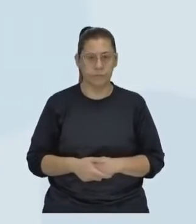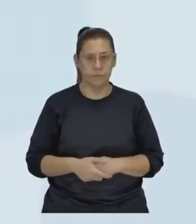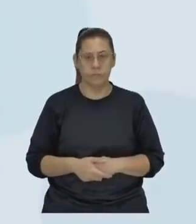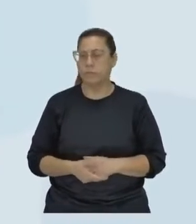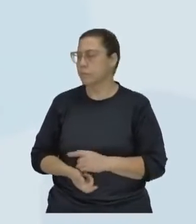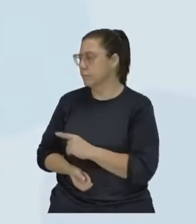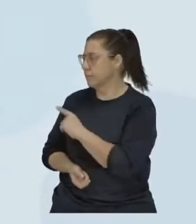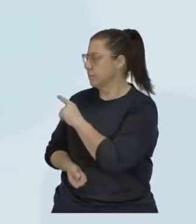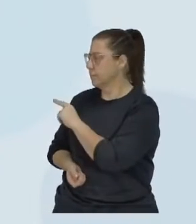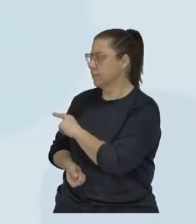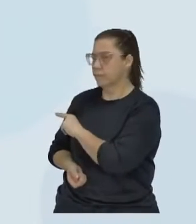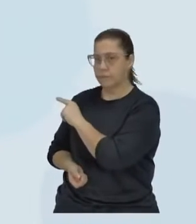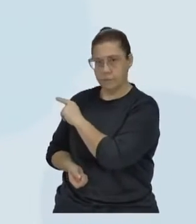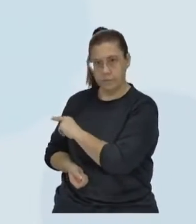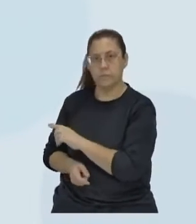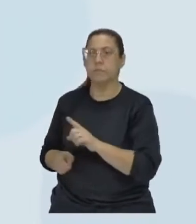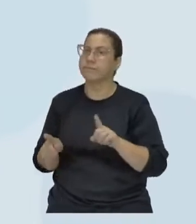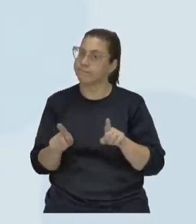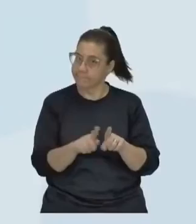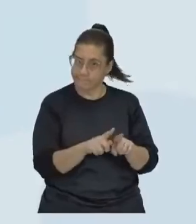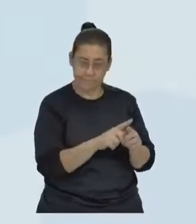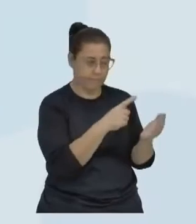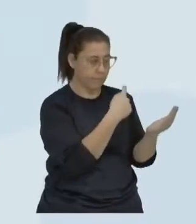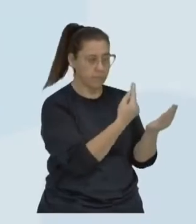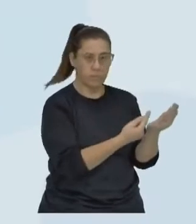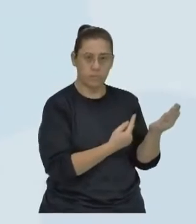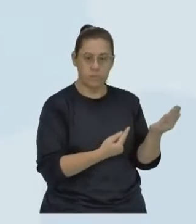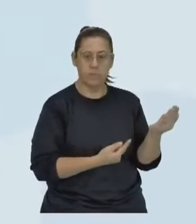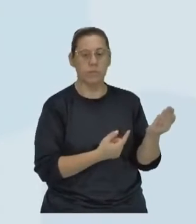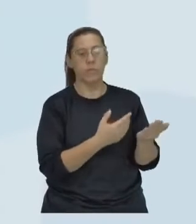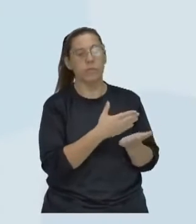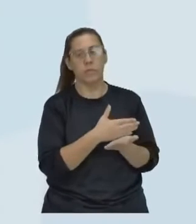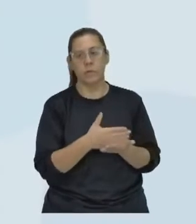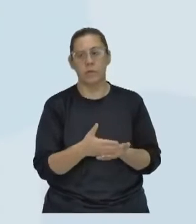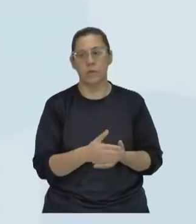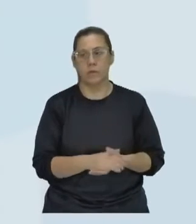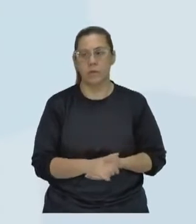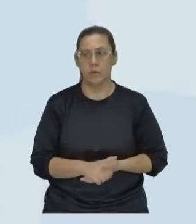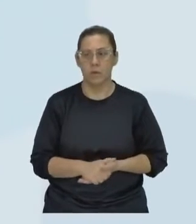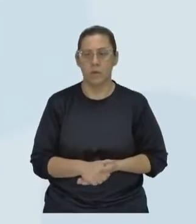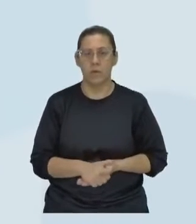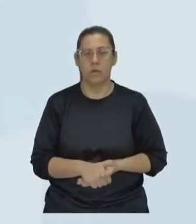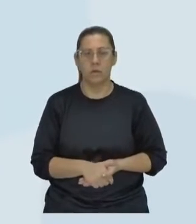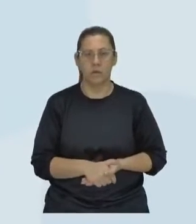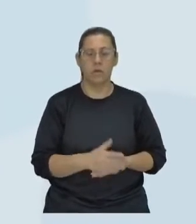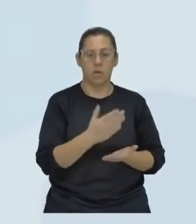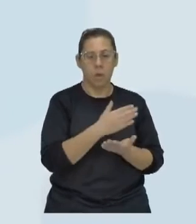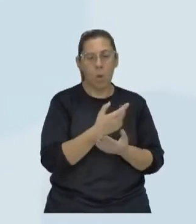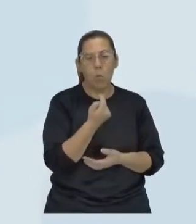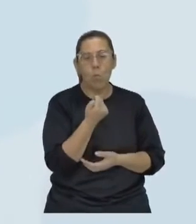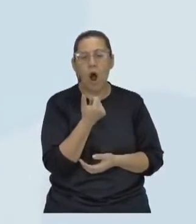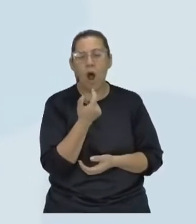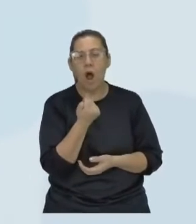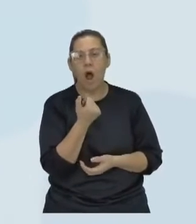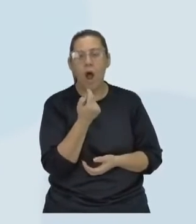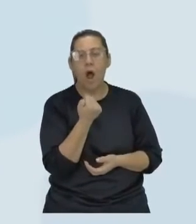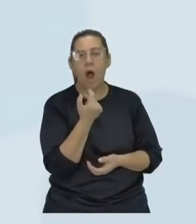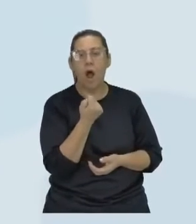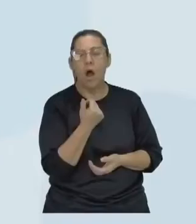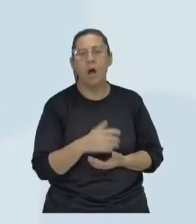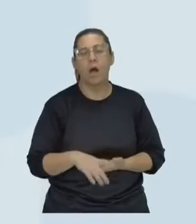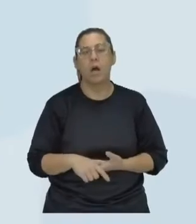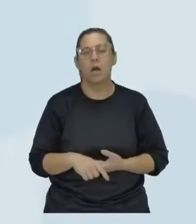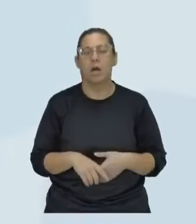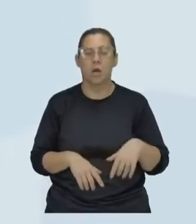essa questão também estava na apostila. Então, a gente aí começa com uma palavrinha quase aí, que é